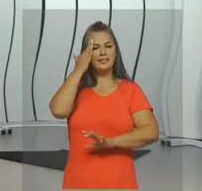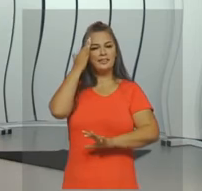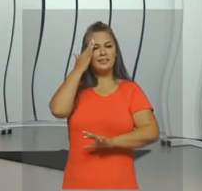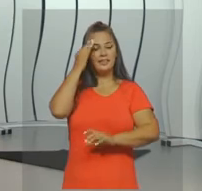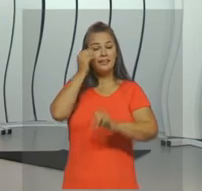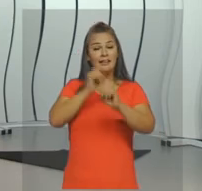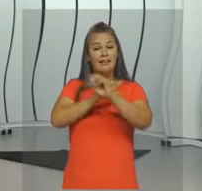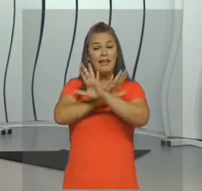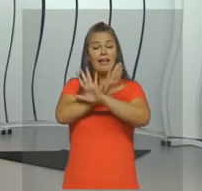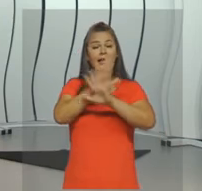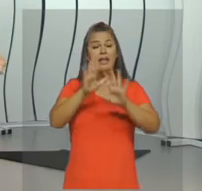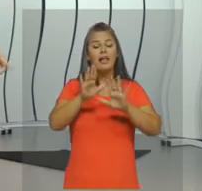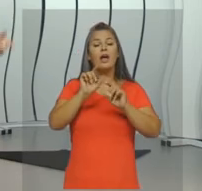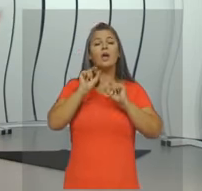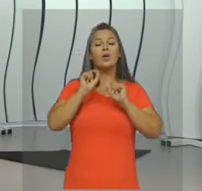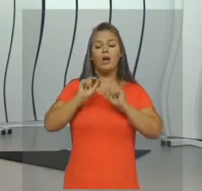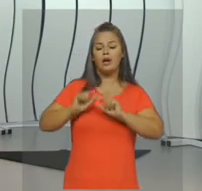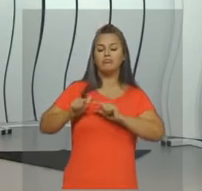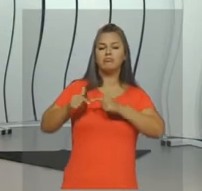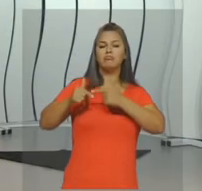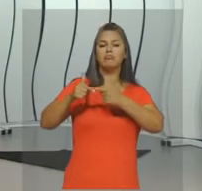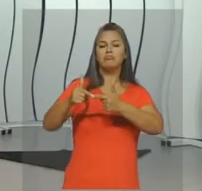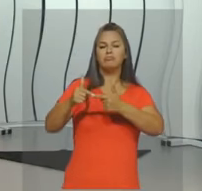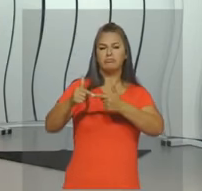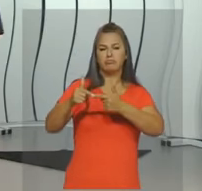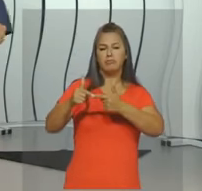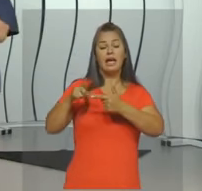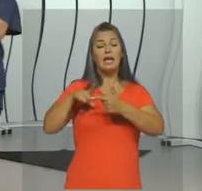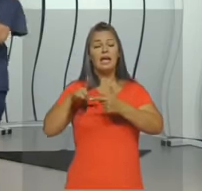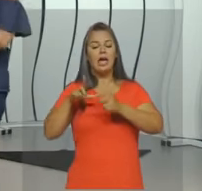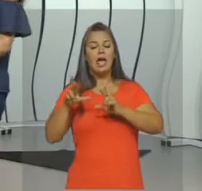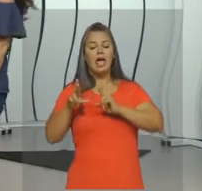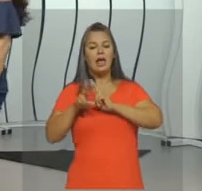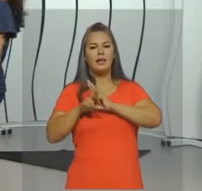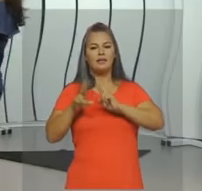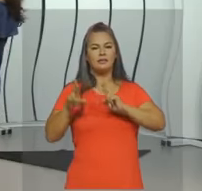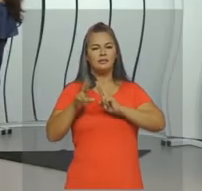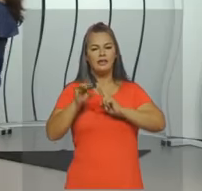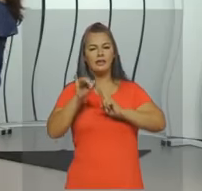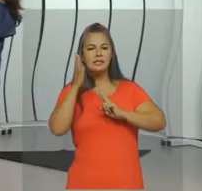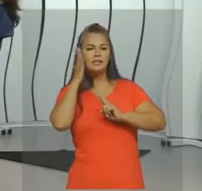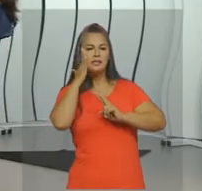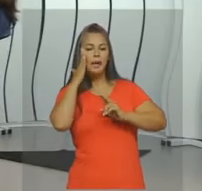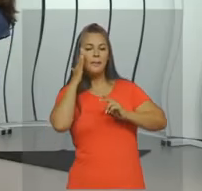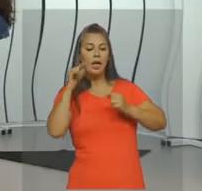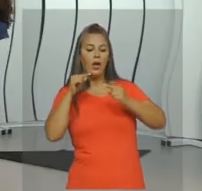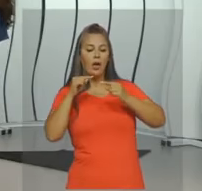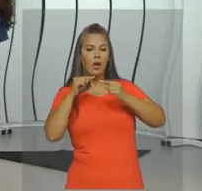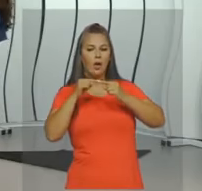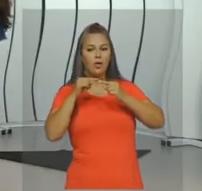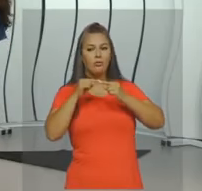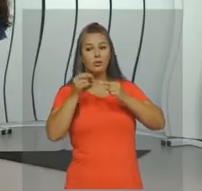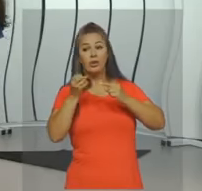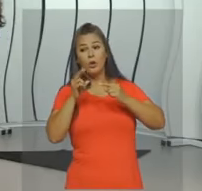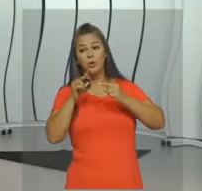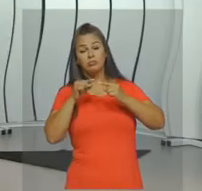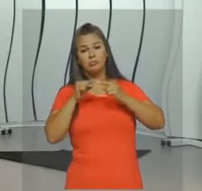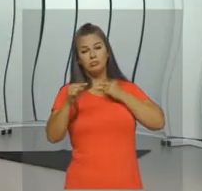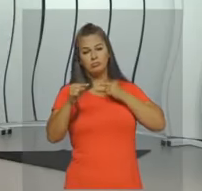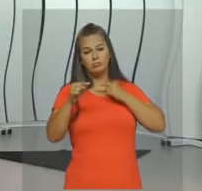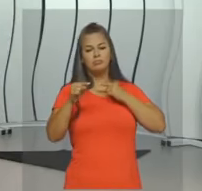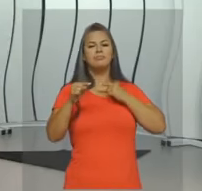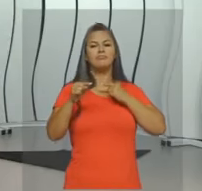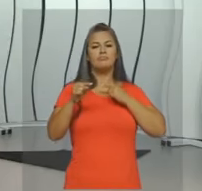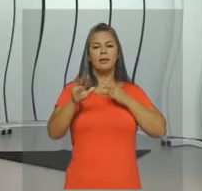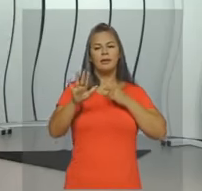serve, relacionar com o esquelético, relacionar com o nervoso, né, a fisiologia aí, tá? Então aqui vou dar exemplo de alguns músculos.